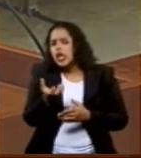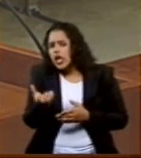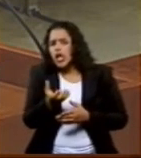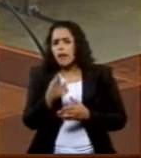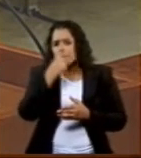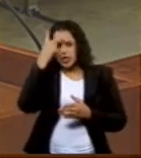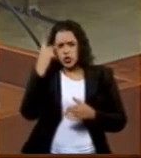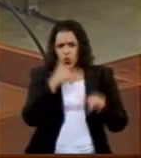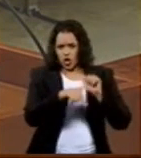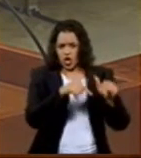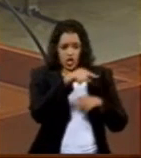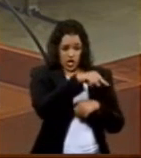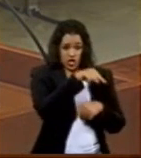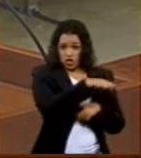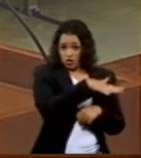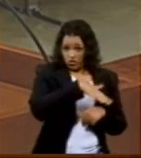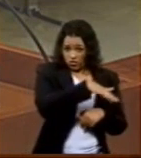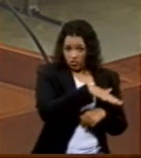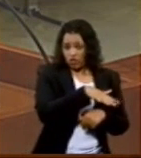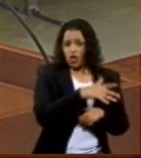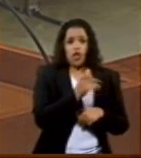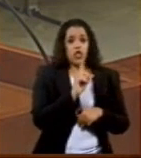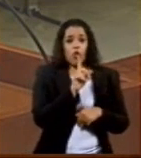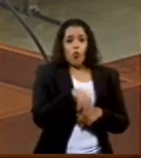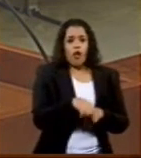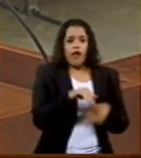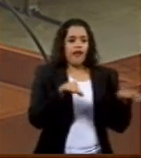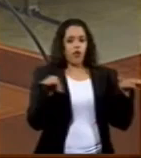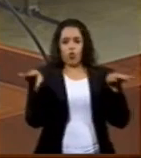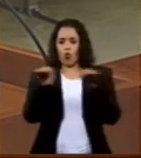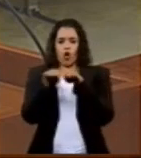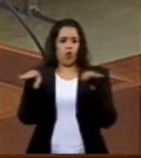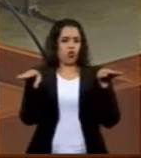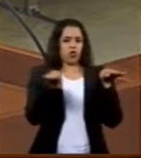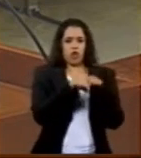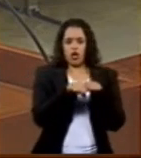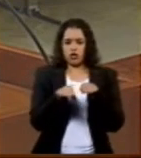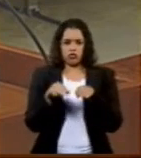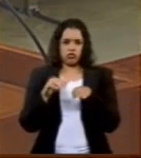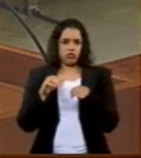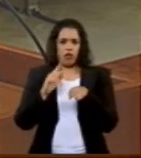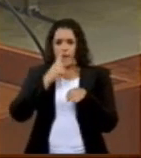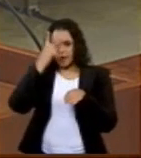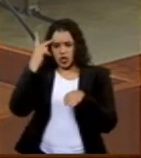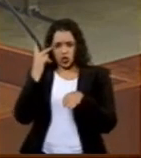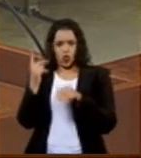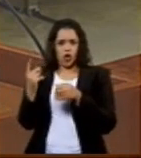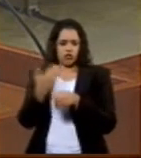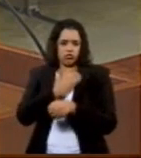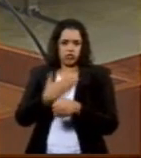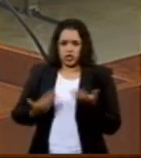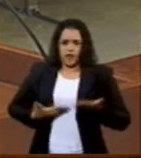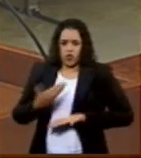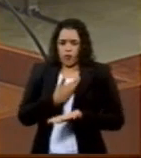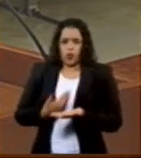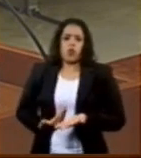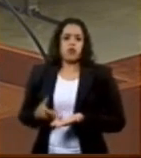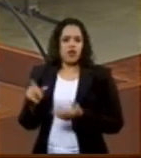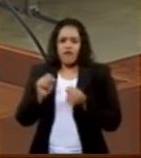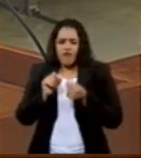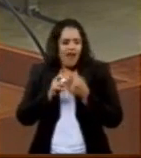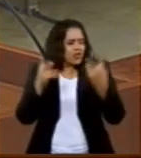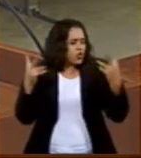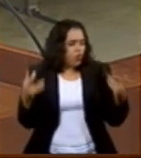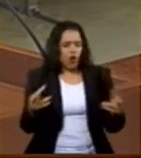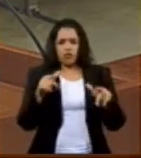os trabalhadores avulsos não é a isonomia com o trabalhador permanente que exerce praticamente as mesmas